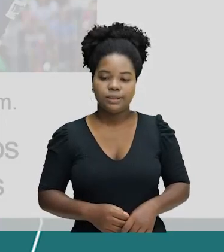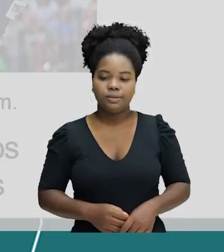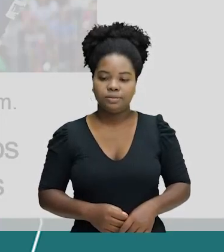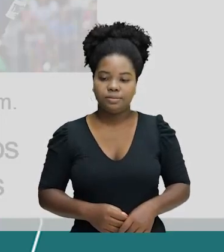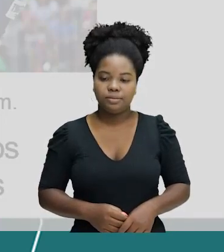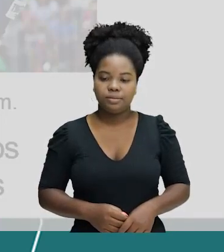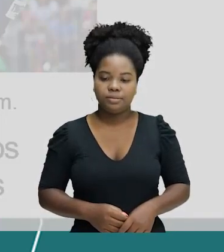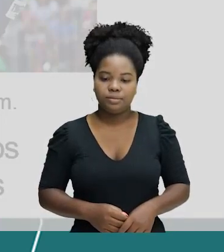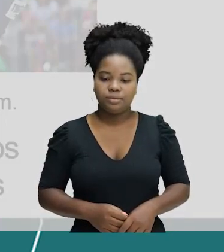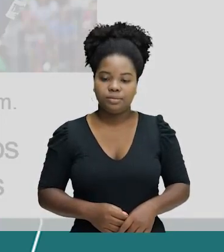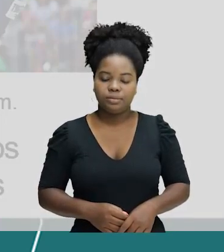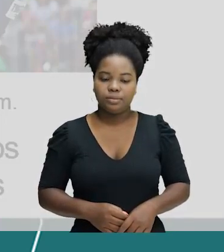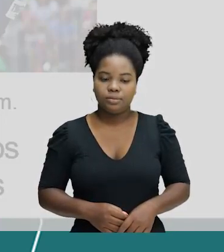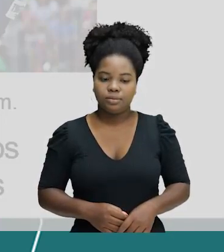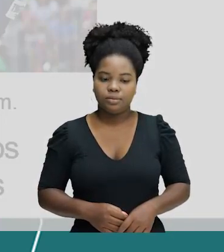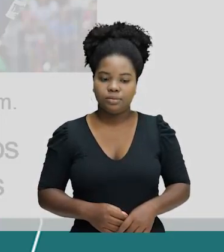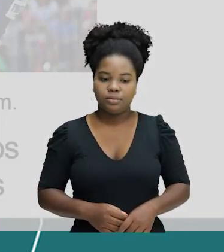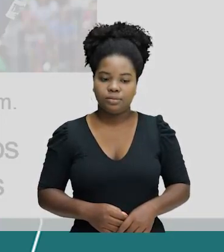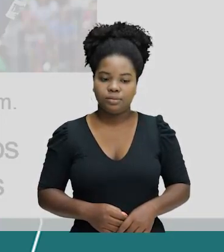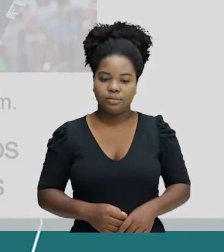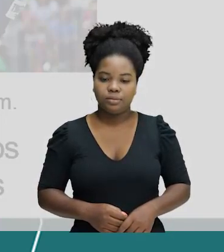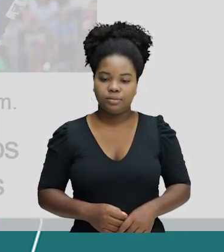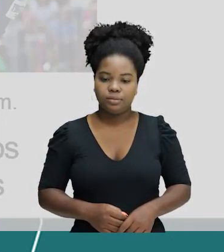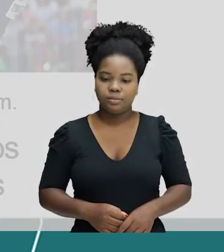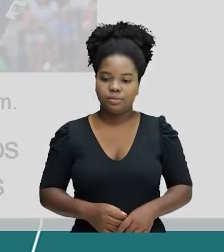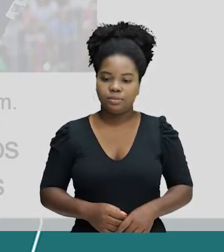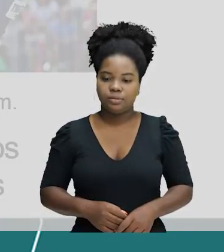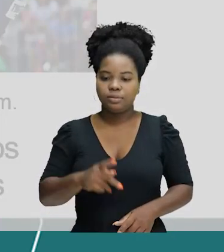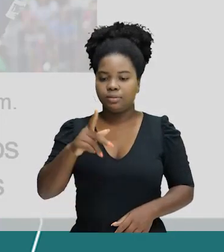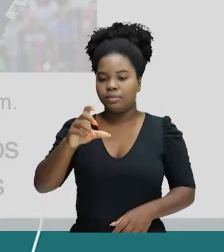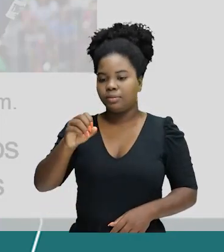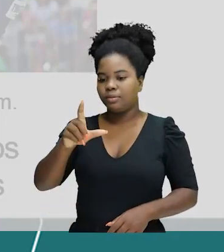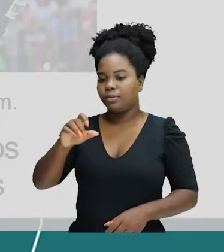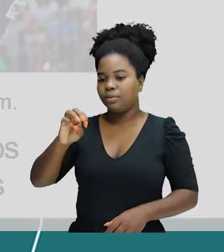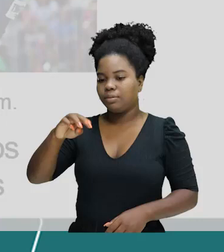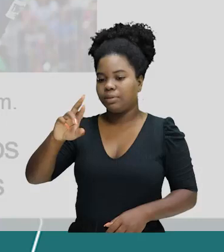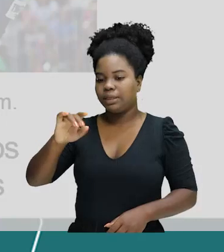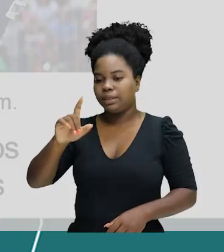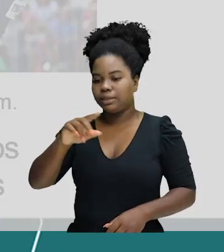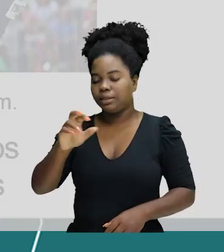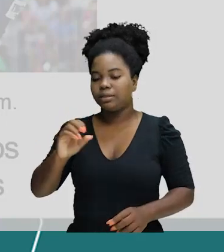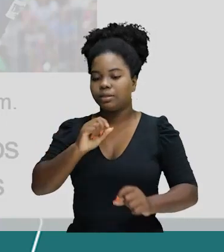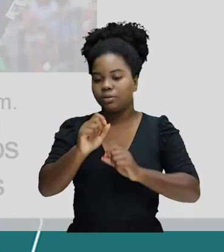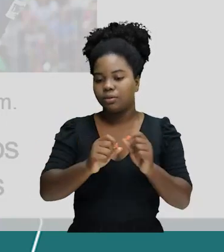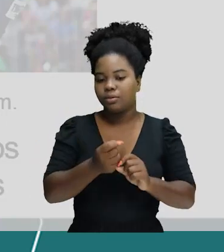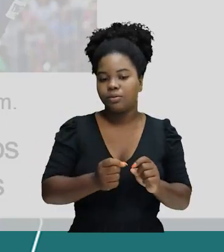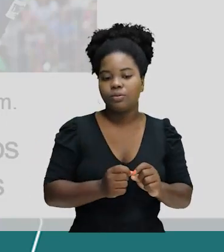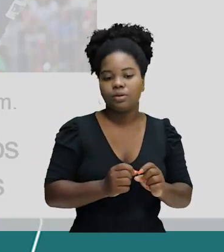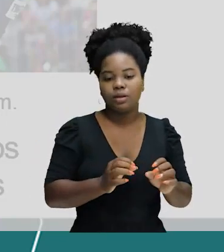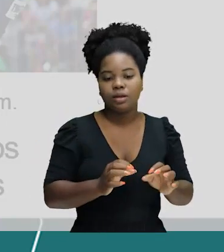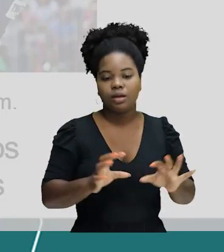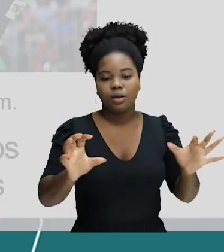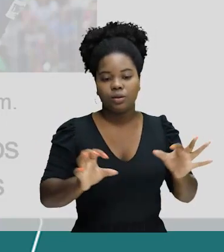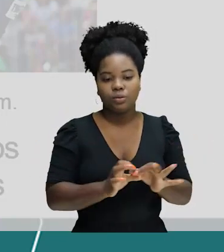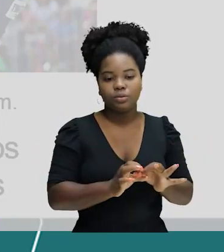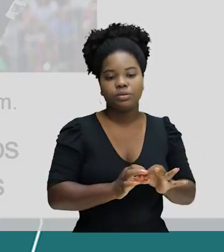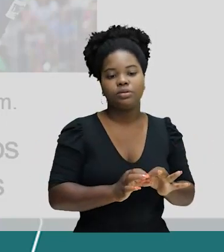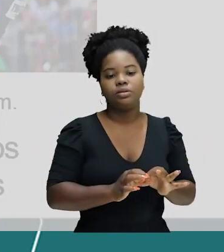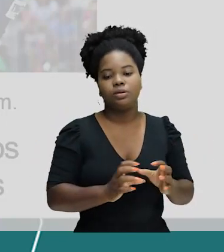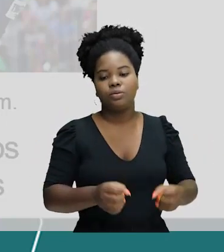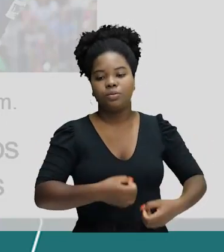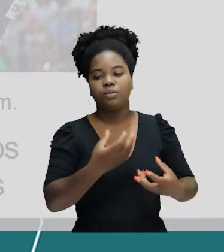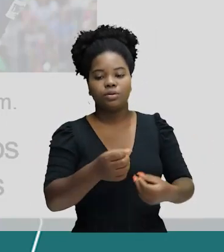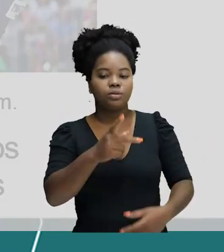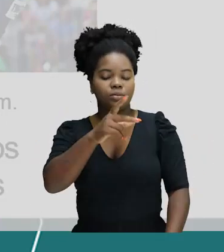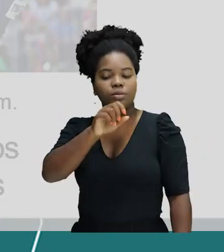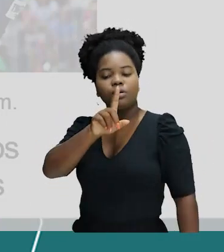de polimerização. Então, polimerização, a formação de polímeros, certo? Se tivermos a